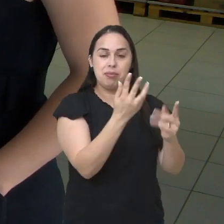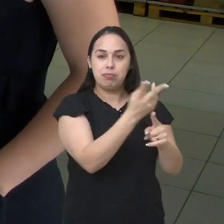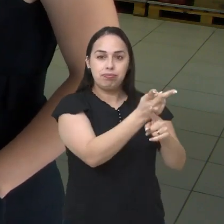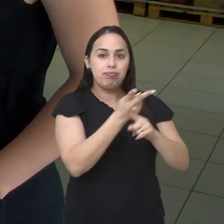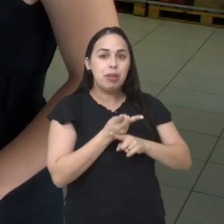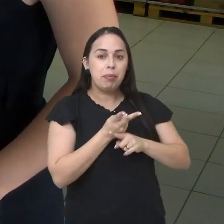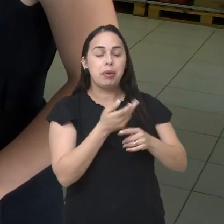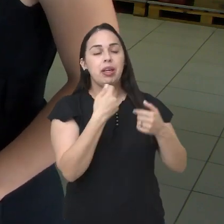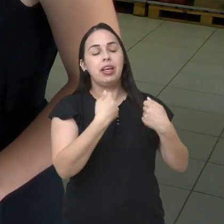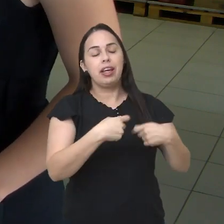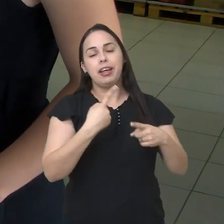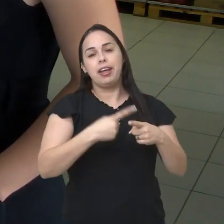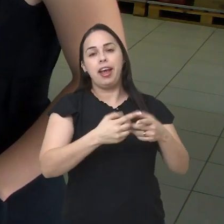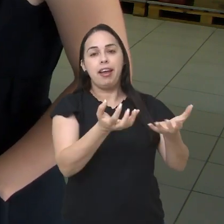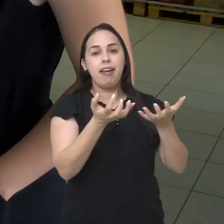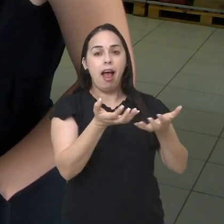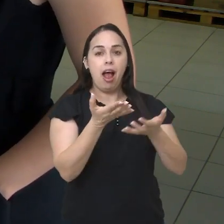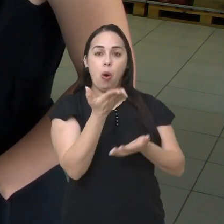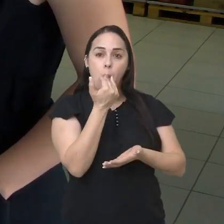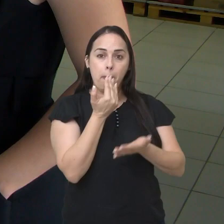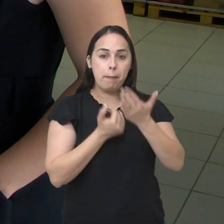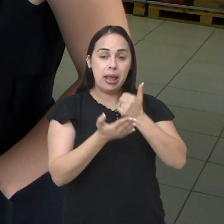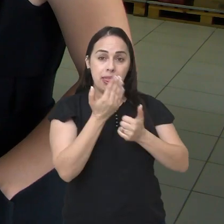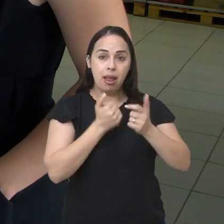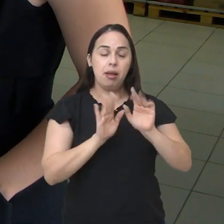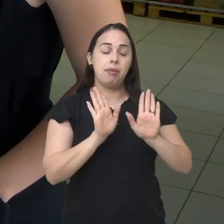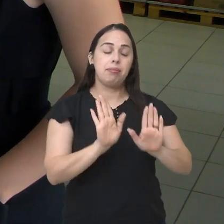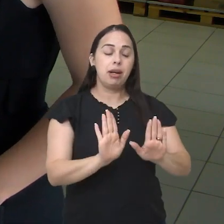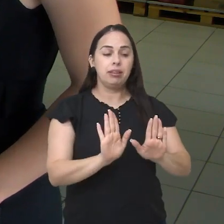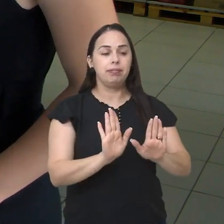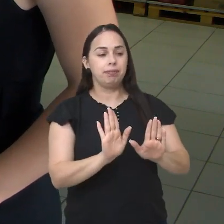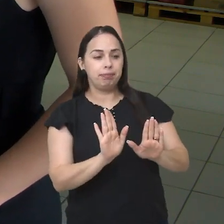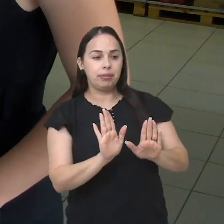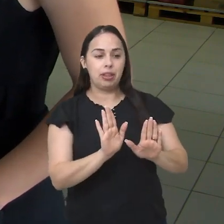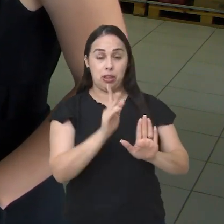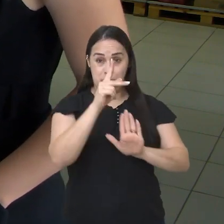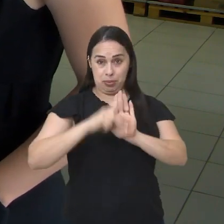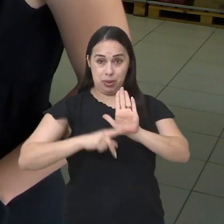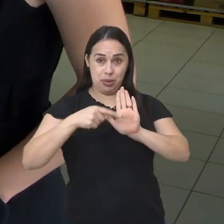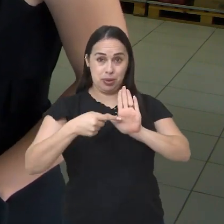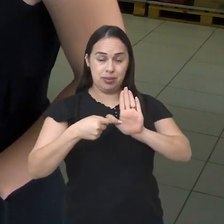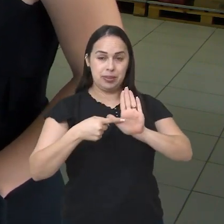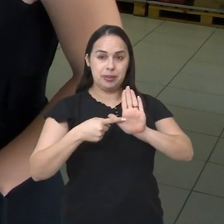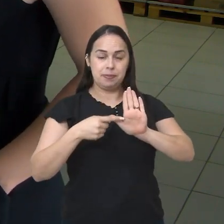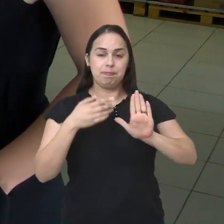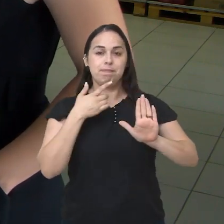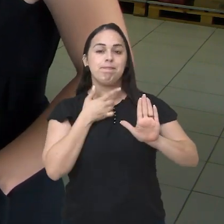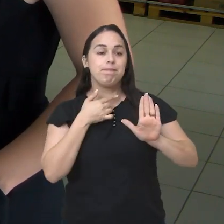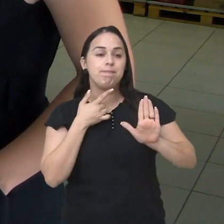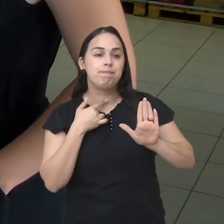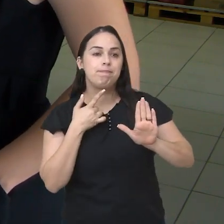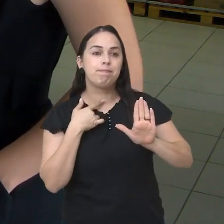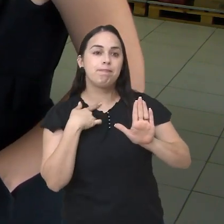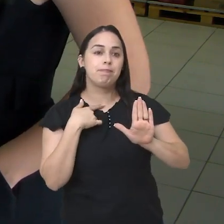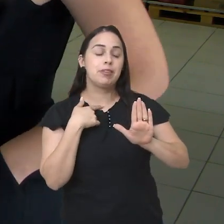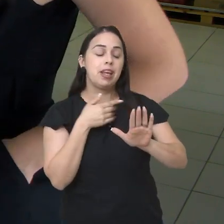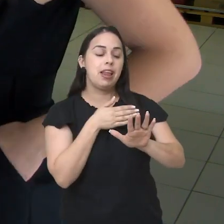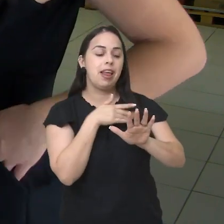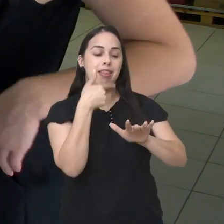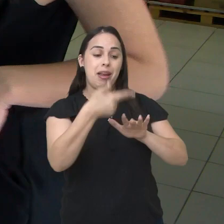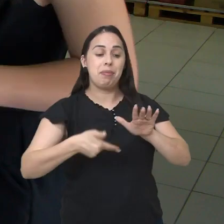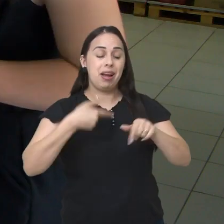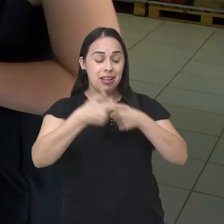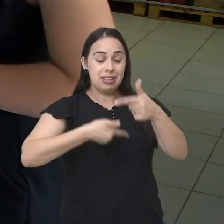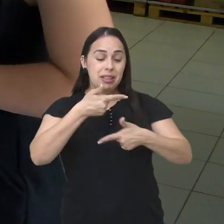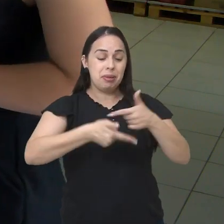causa do alimento. Mas, na verdade, o nosso projeto, a nossa ambição é trabalhar em 10 áreas diferentes